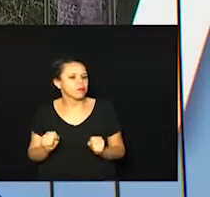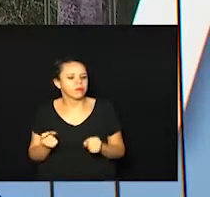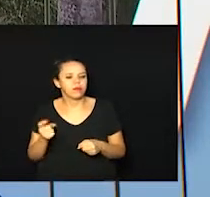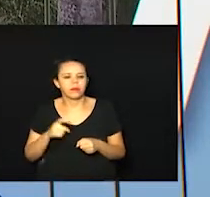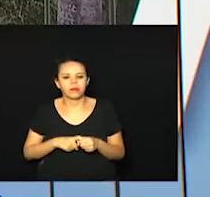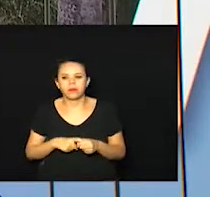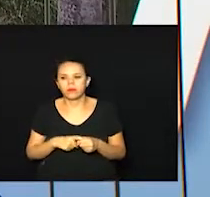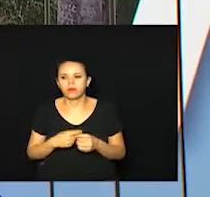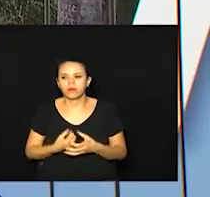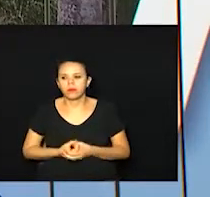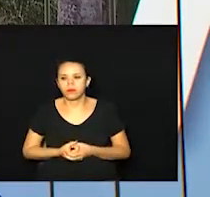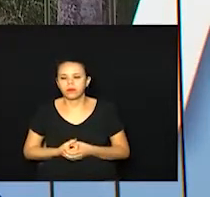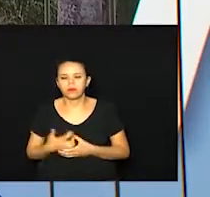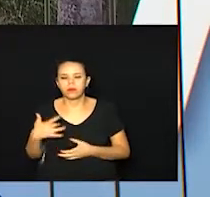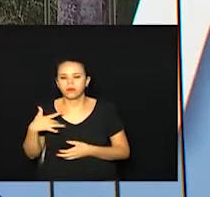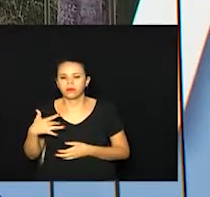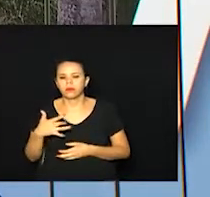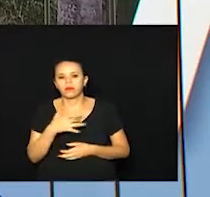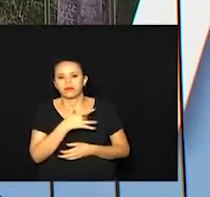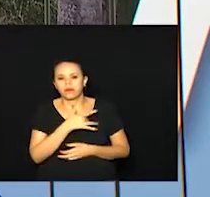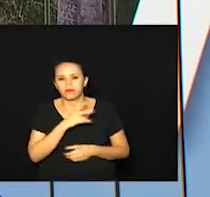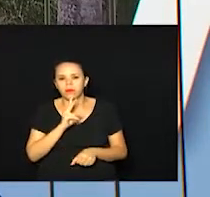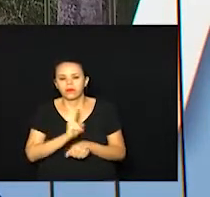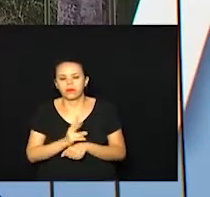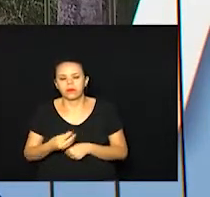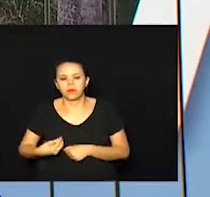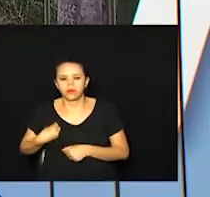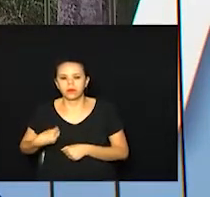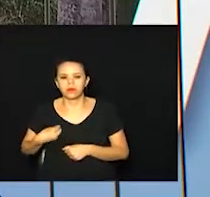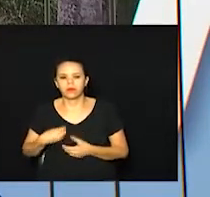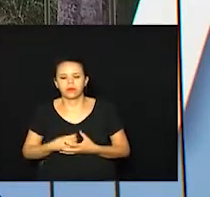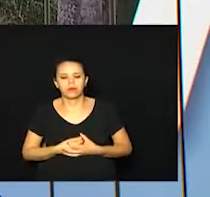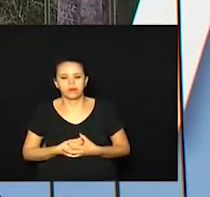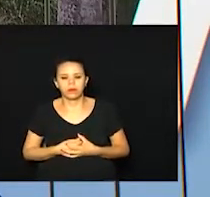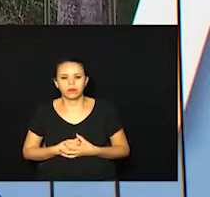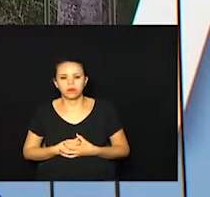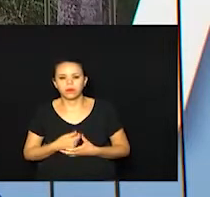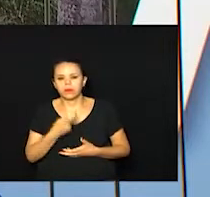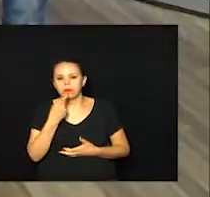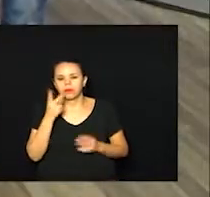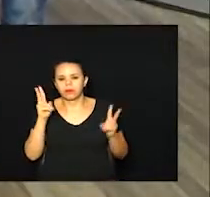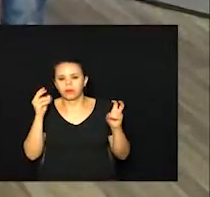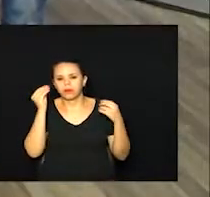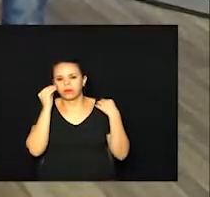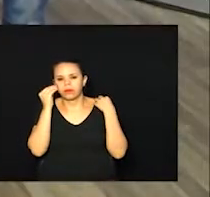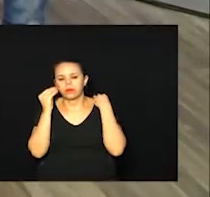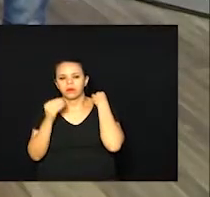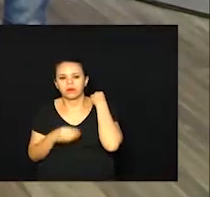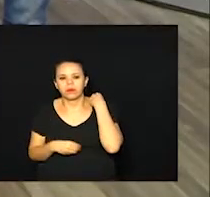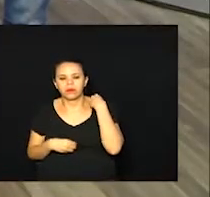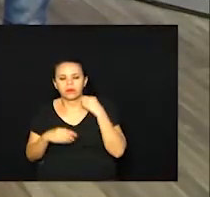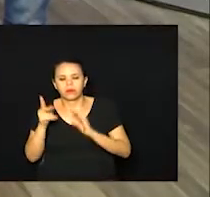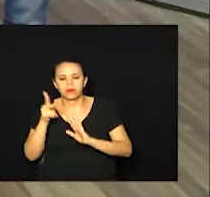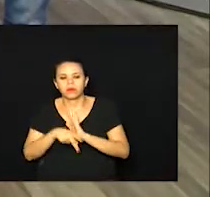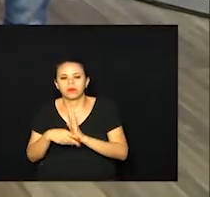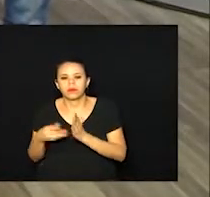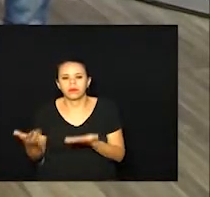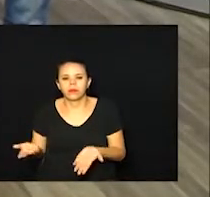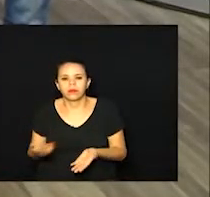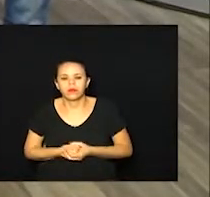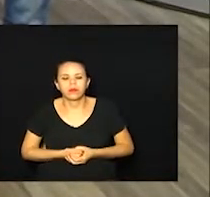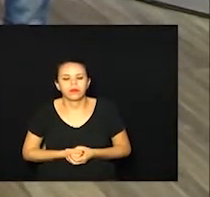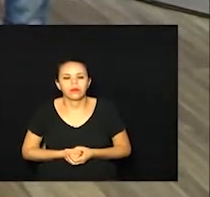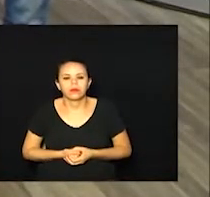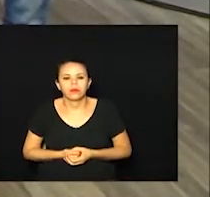retomar com saúde e proteção à vida. E o senhor citou aí testagem, né? Tem um projeto aqui que